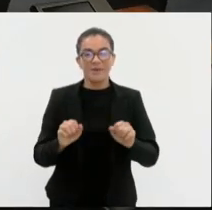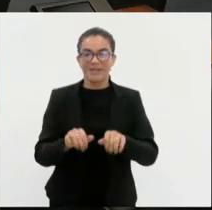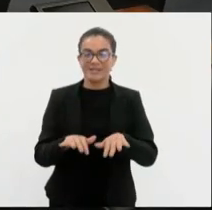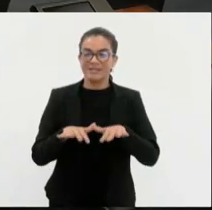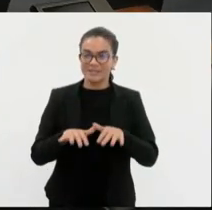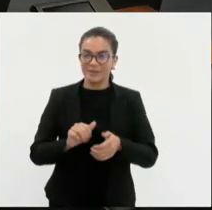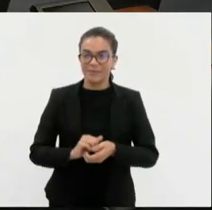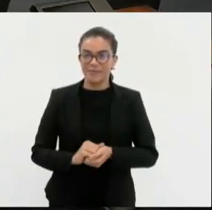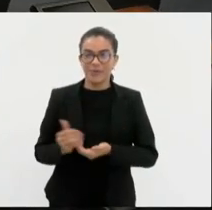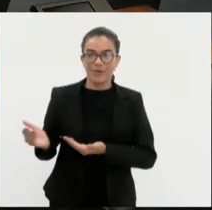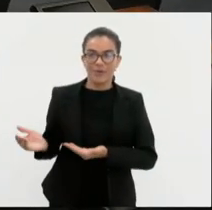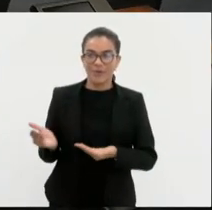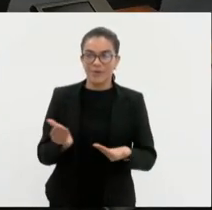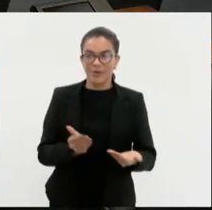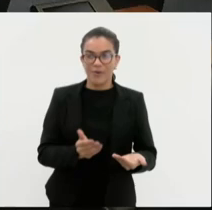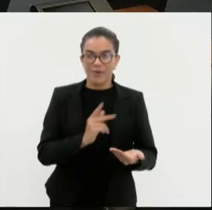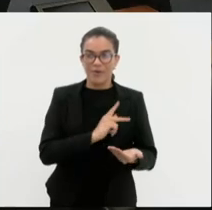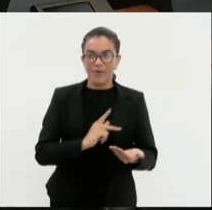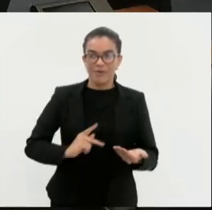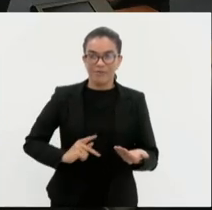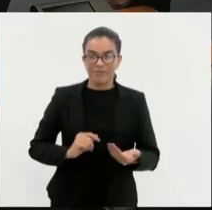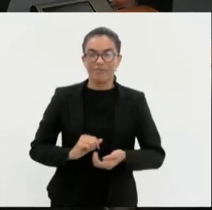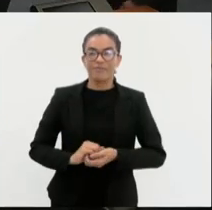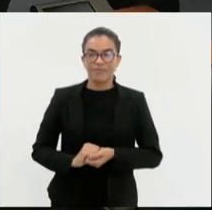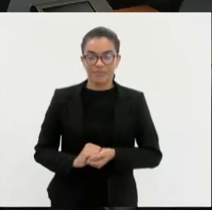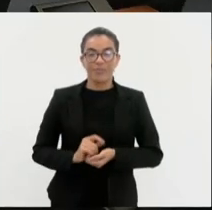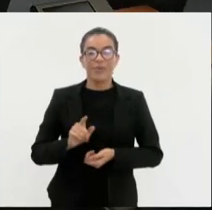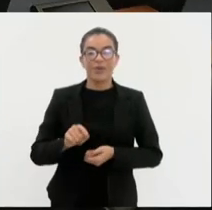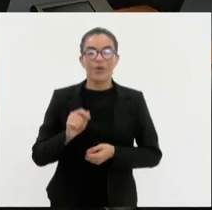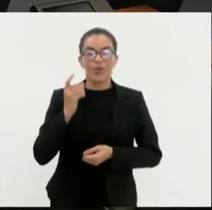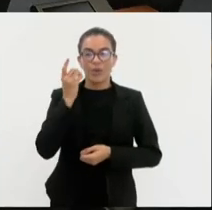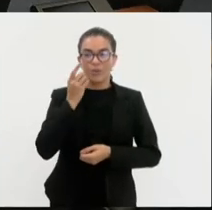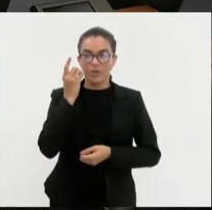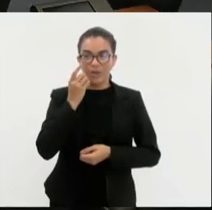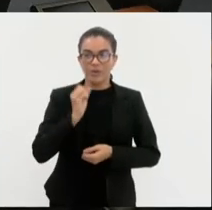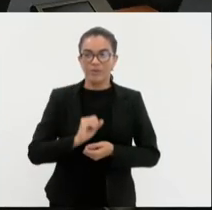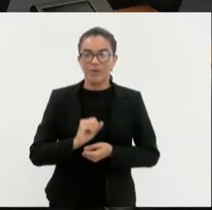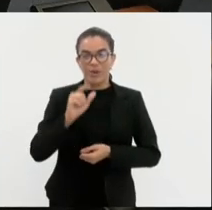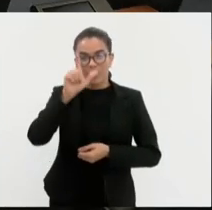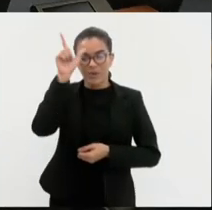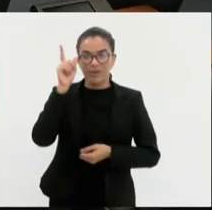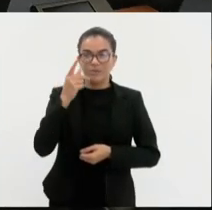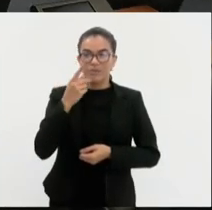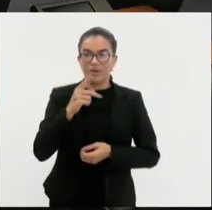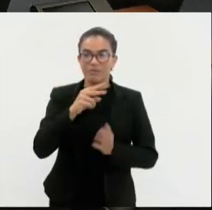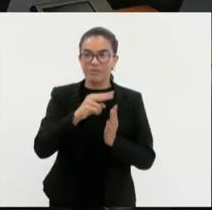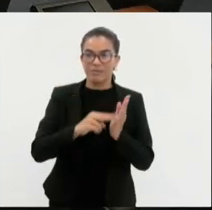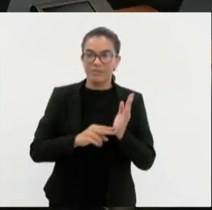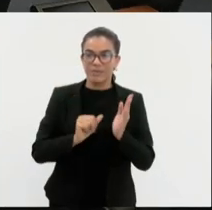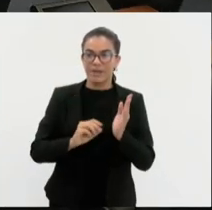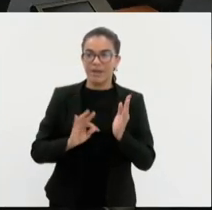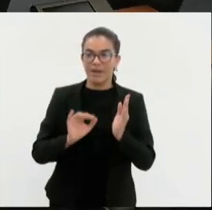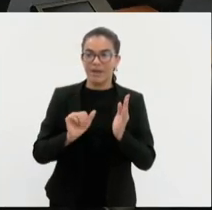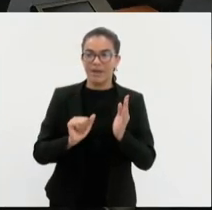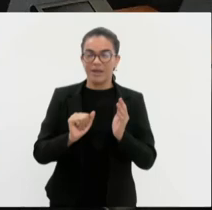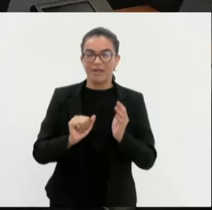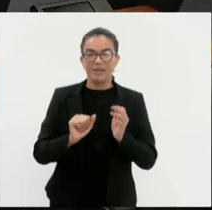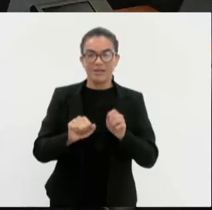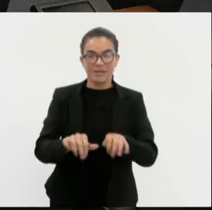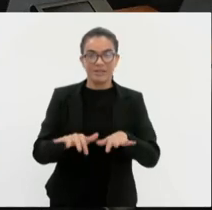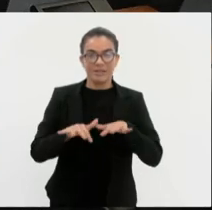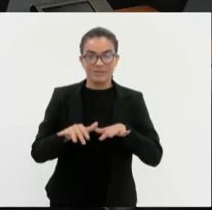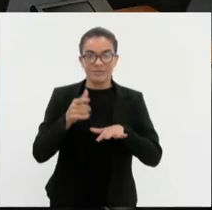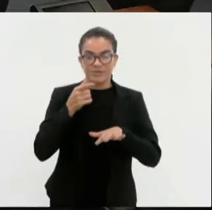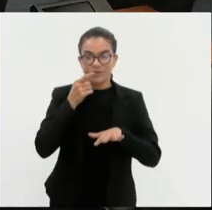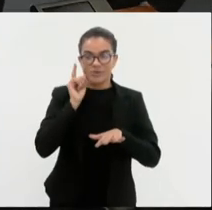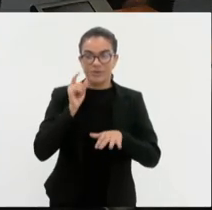a sessão a presidência convida o Nobre deputado Luís Paulo para fazer a leitura da ata da sessão